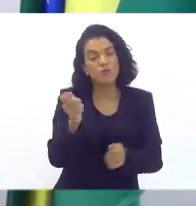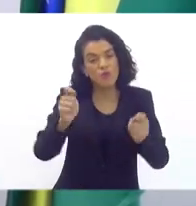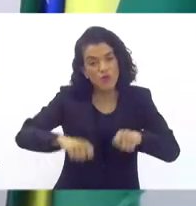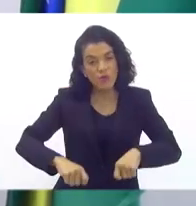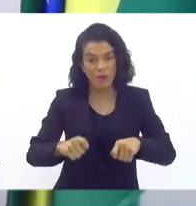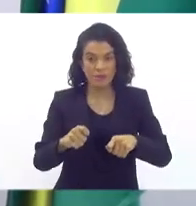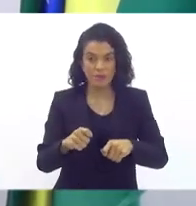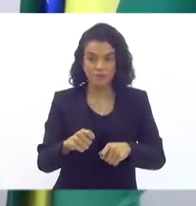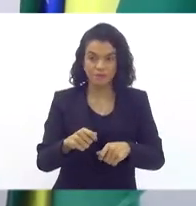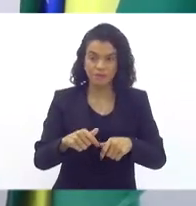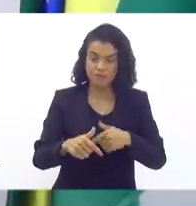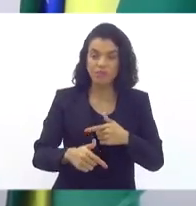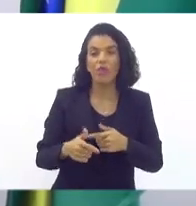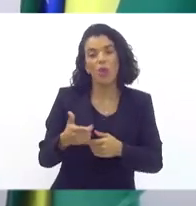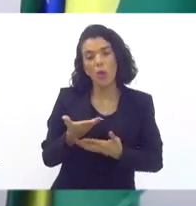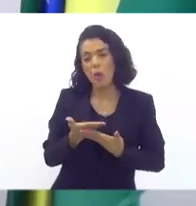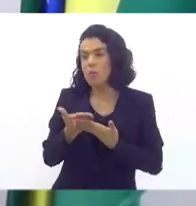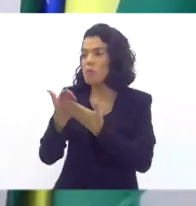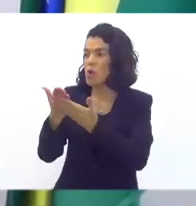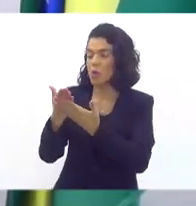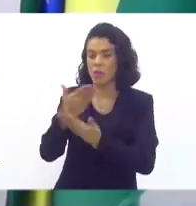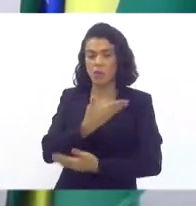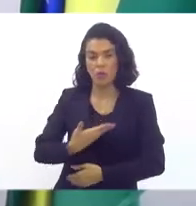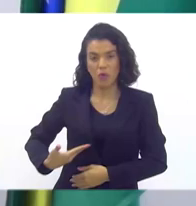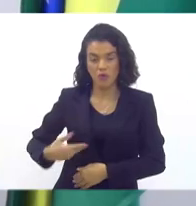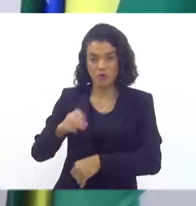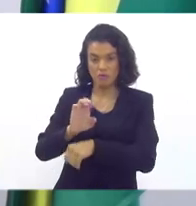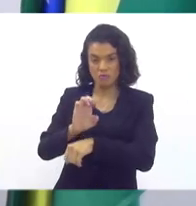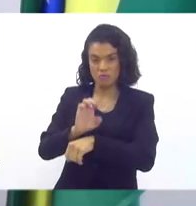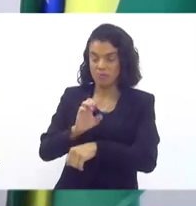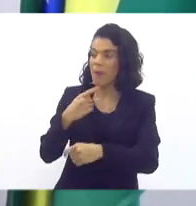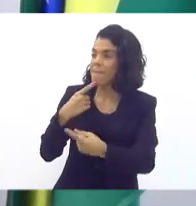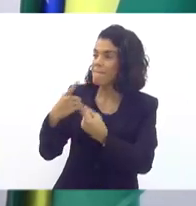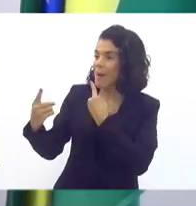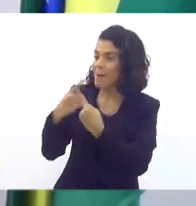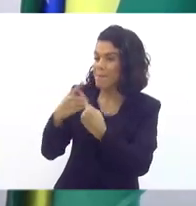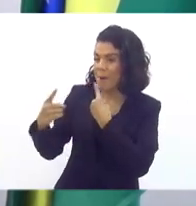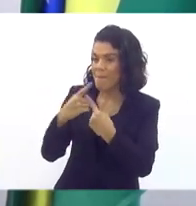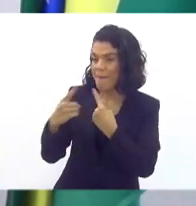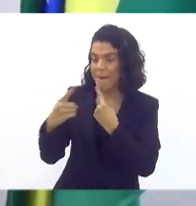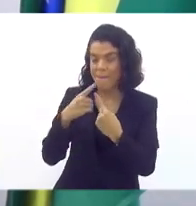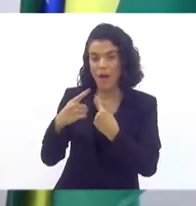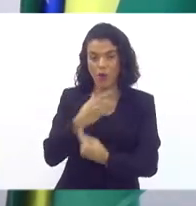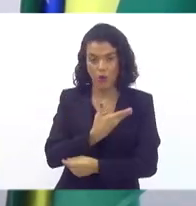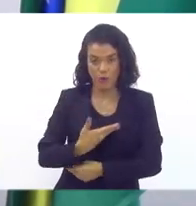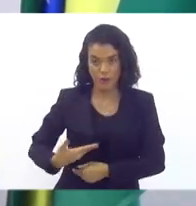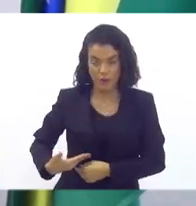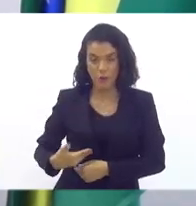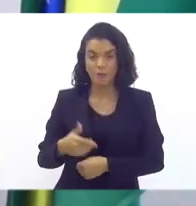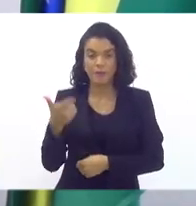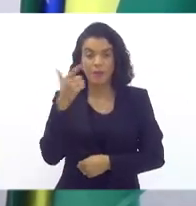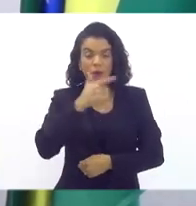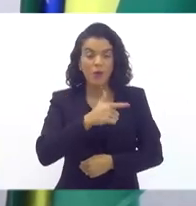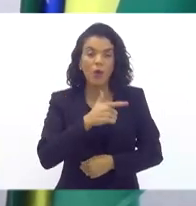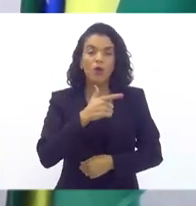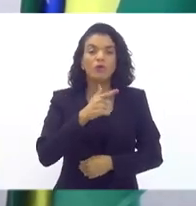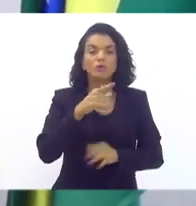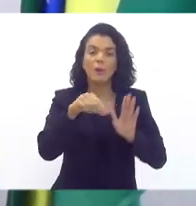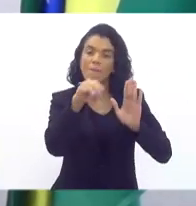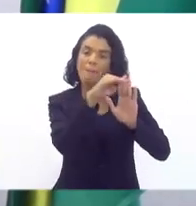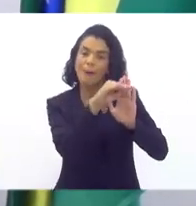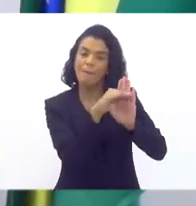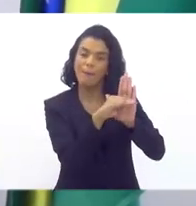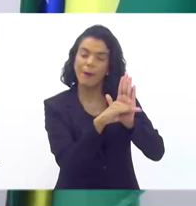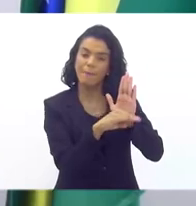ato continua eu fui ao Governo do Estado em tabulei conversas com o gabinete do governador para que pudéssemos estabelecer uma